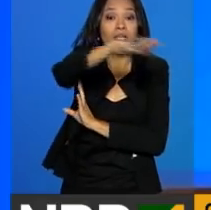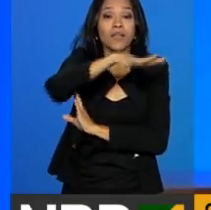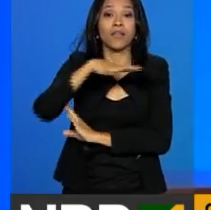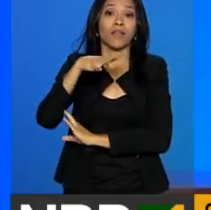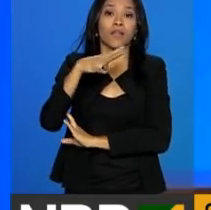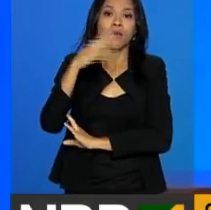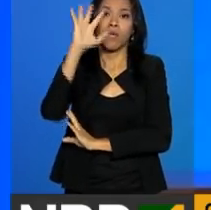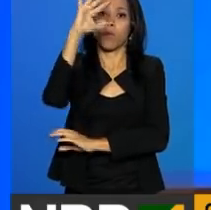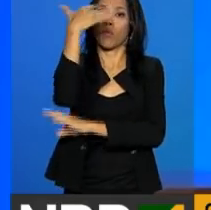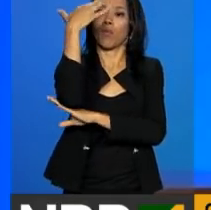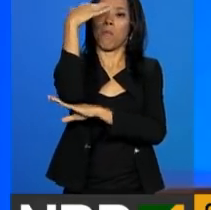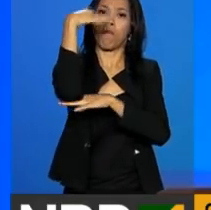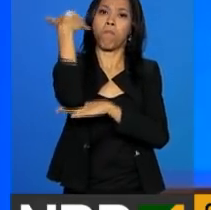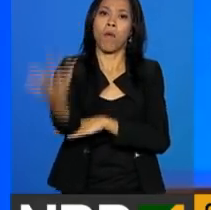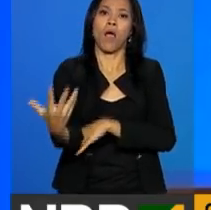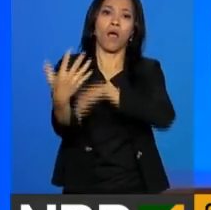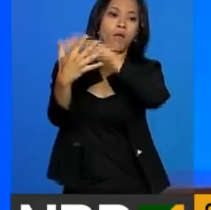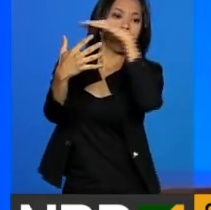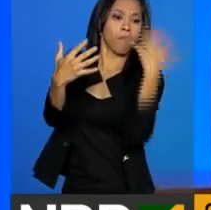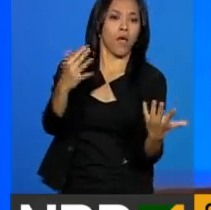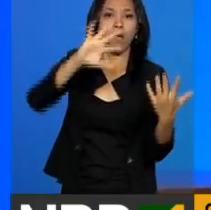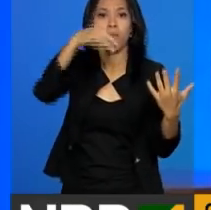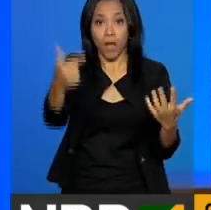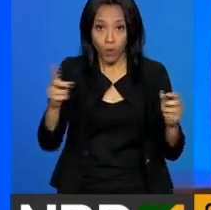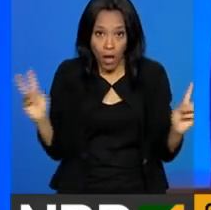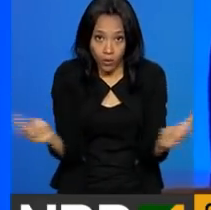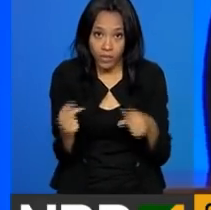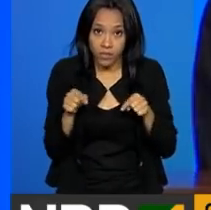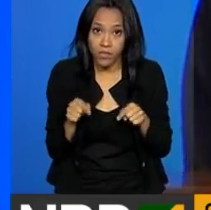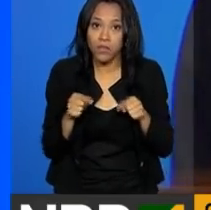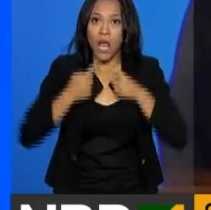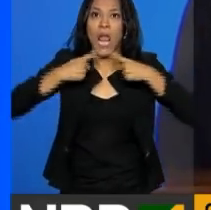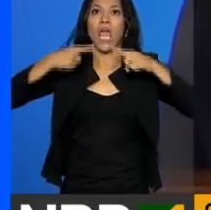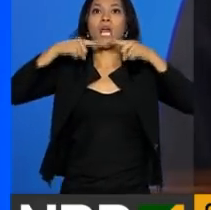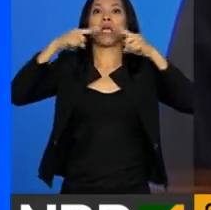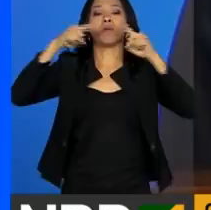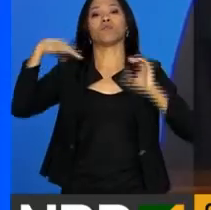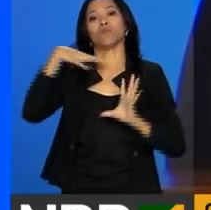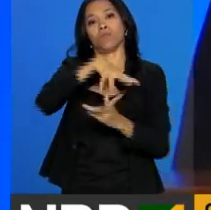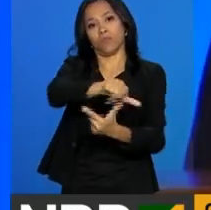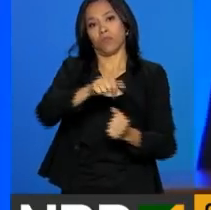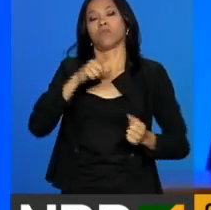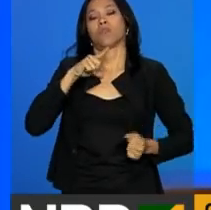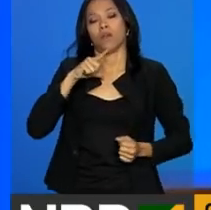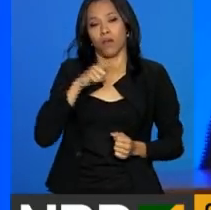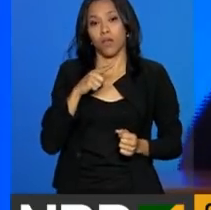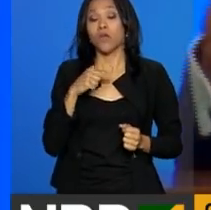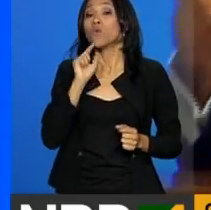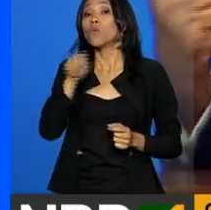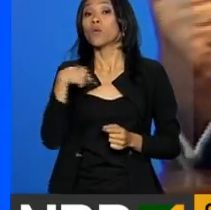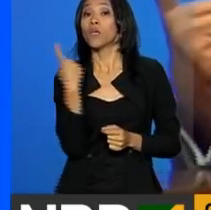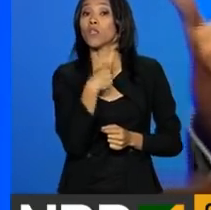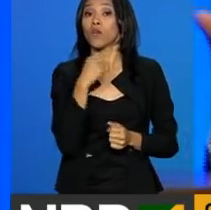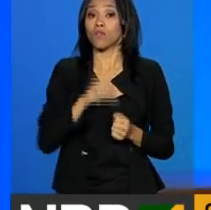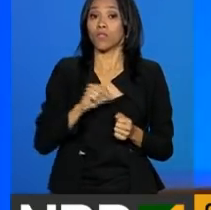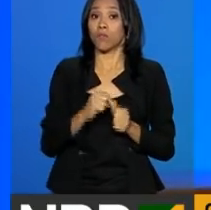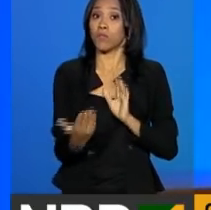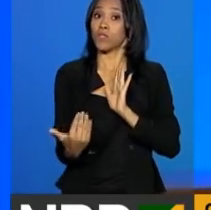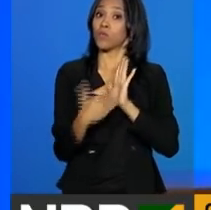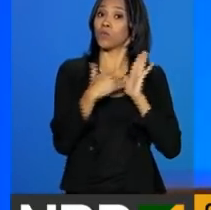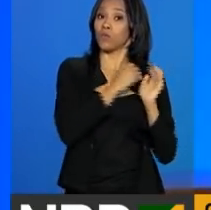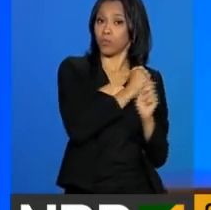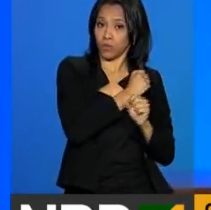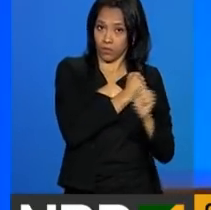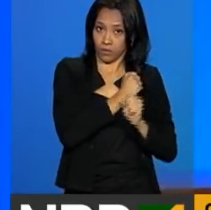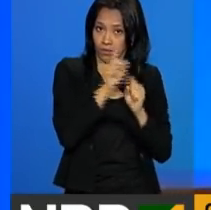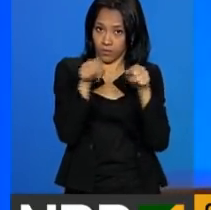desmatamento lá há protestos internacionais o que nós fizemos nesses últimos tempos eu tenho podido falar no